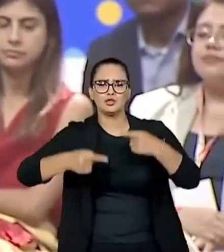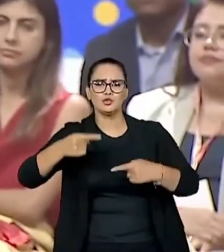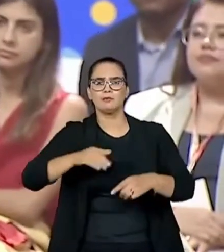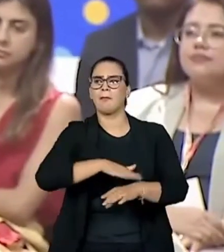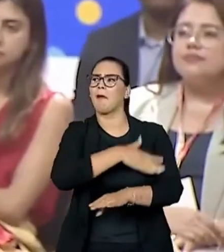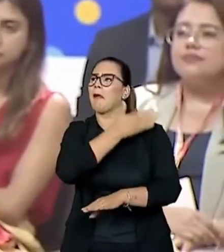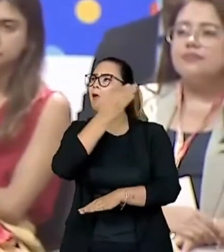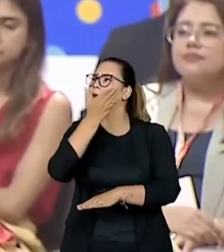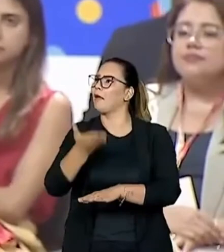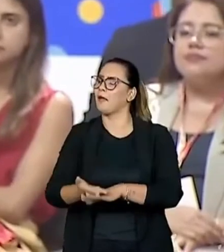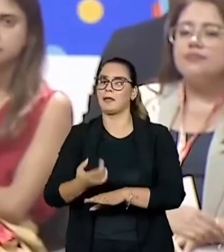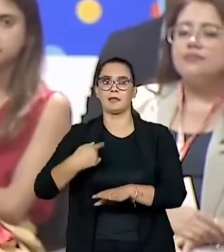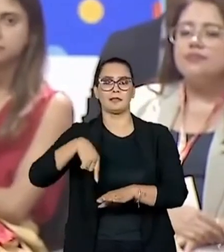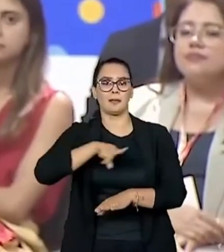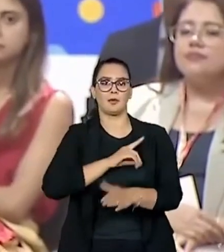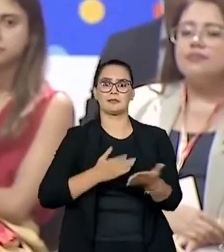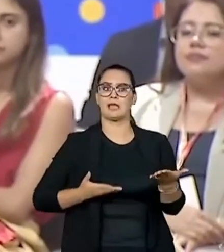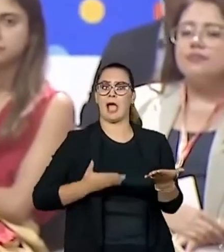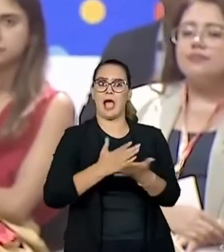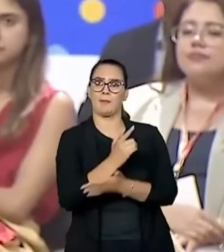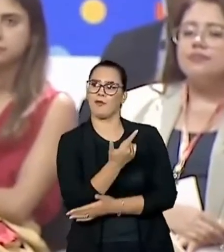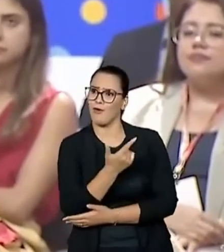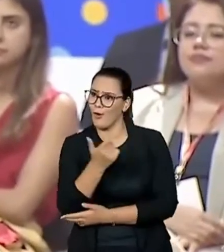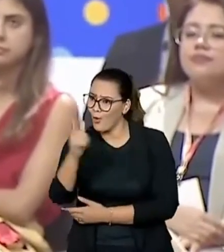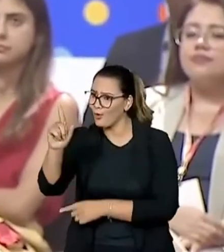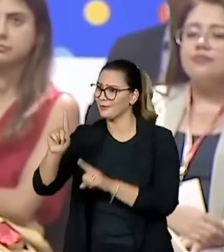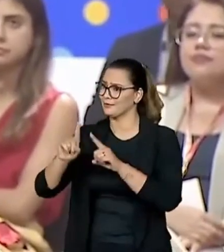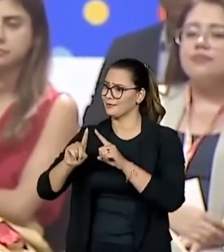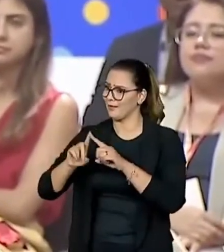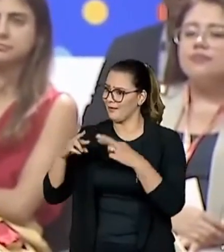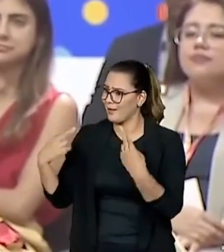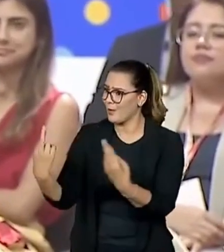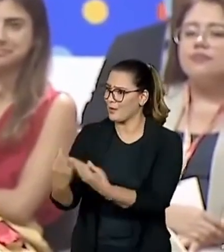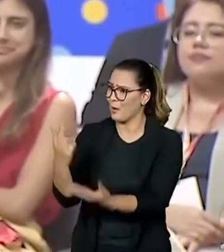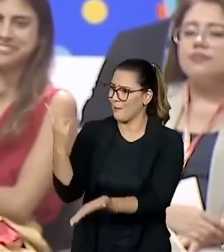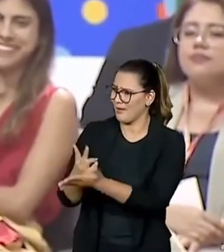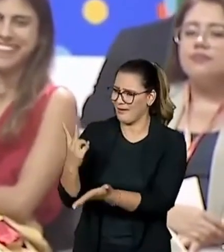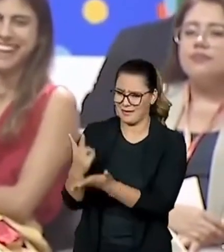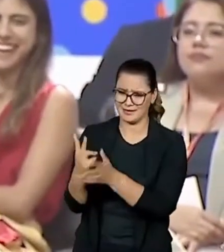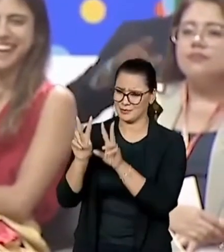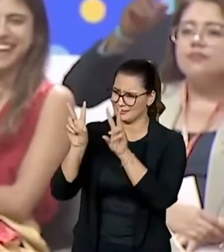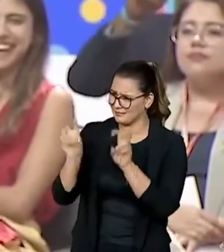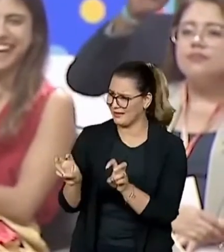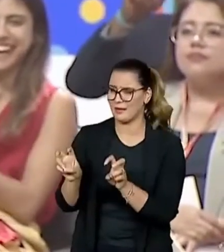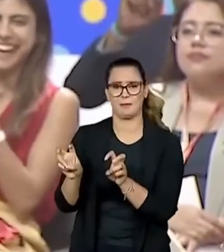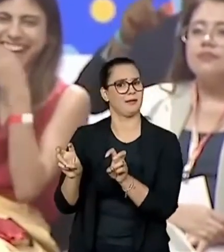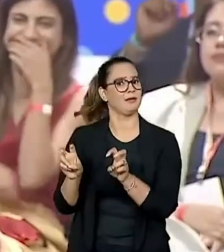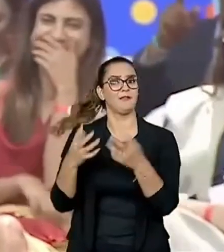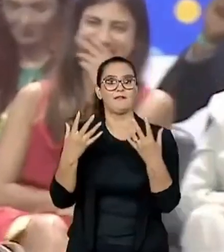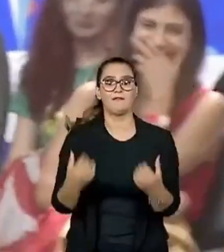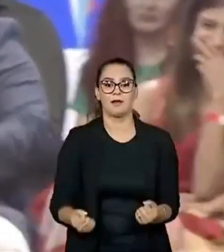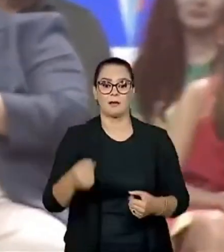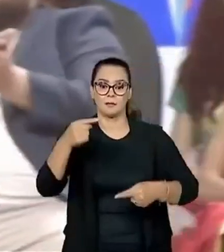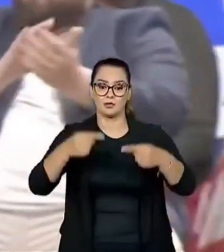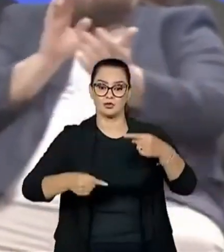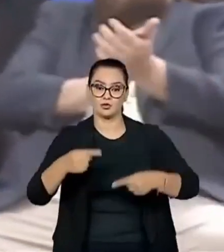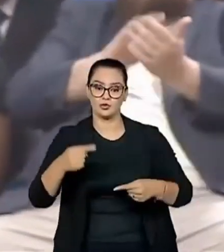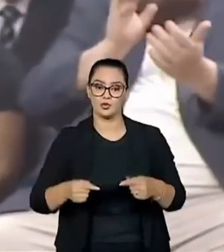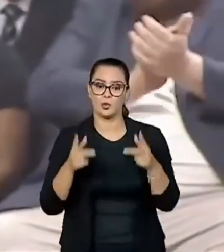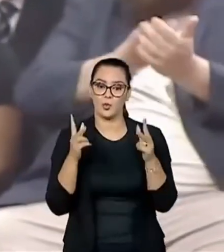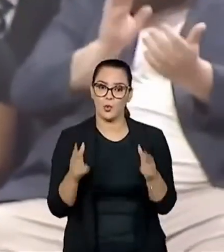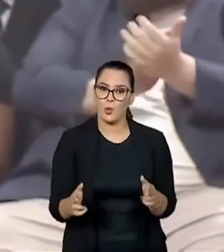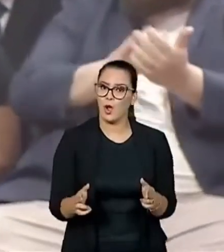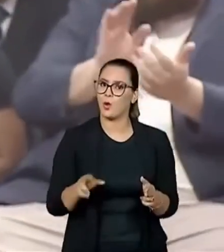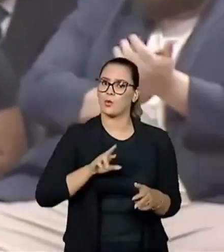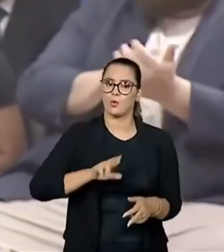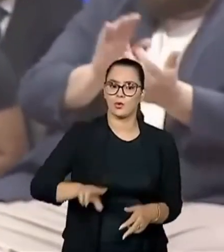e depois a gente aprova uma outra reunião para discutir a mesma coisa. Vamos discutir com aqueles que